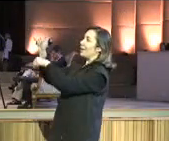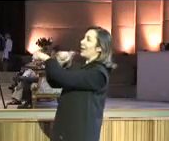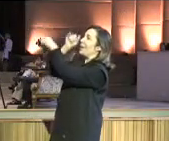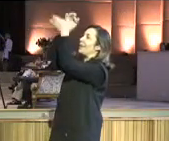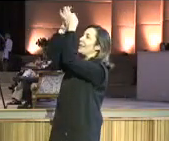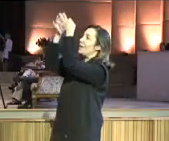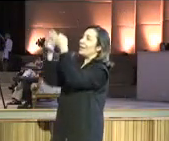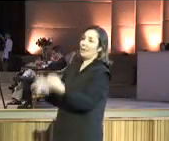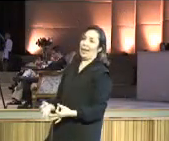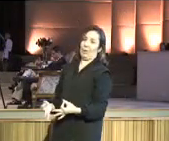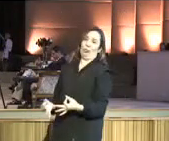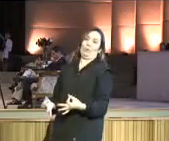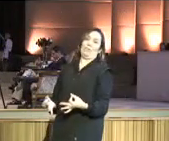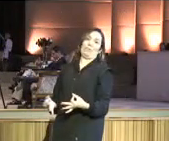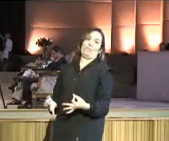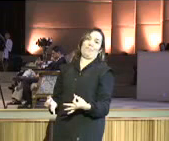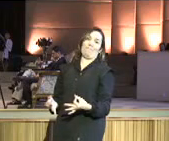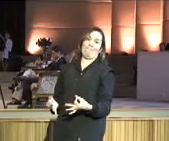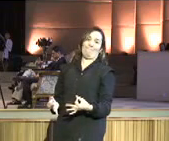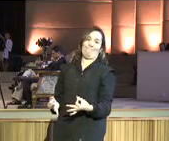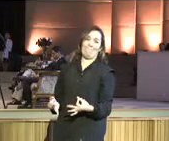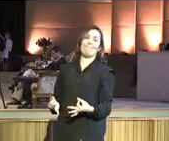e poderoso.